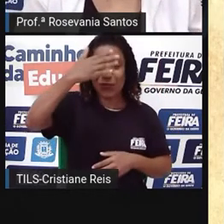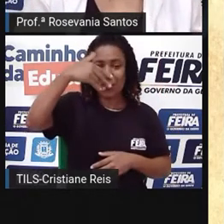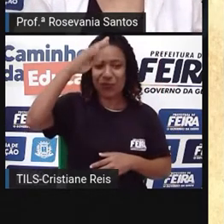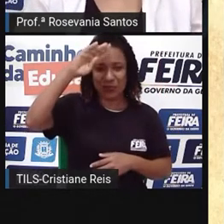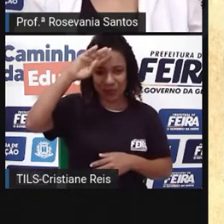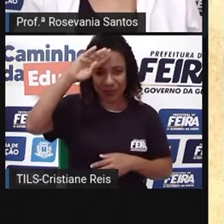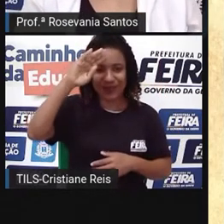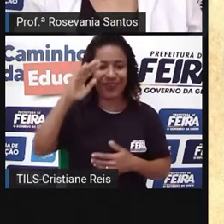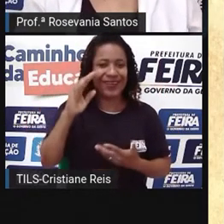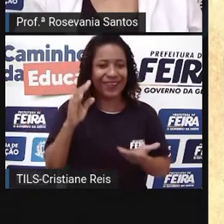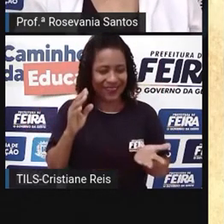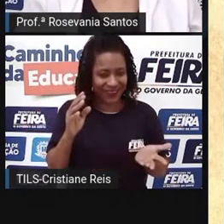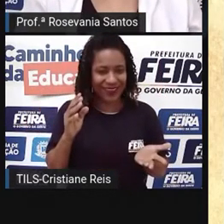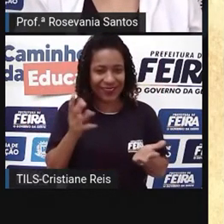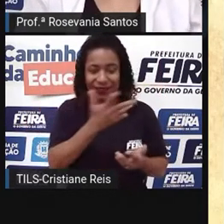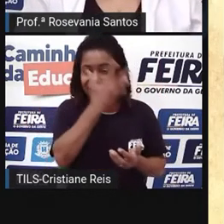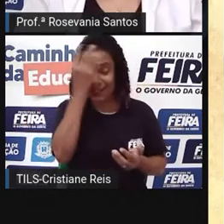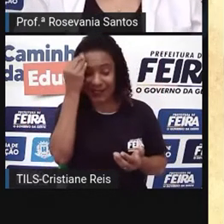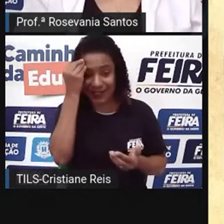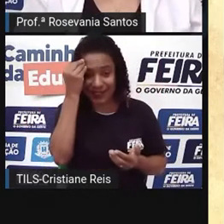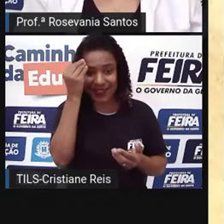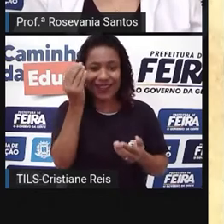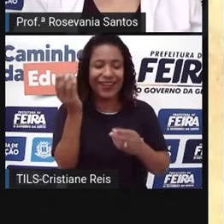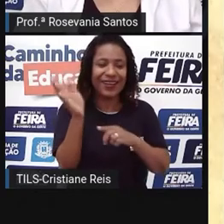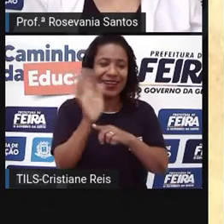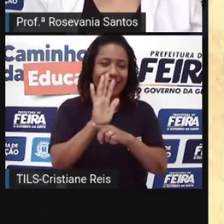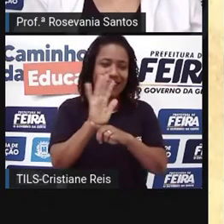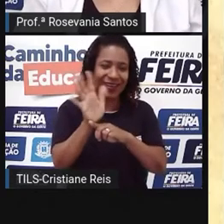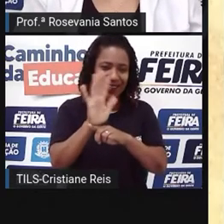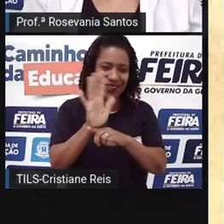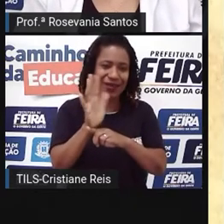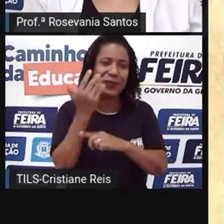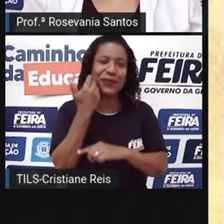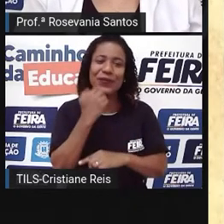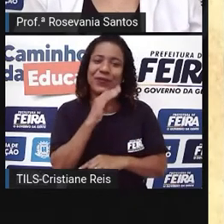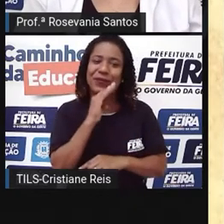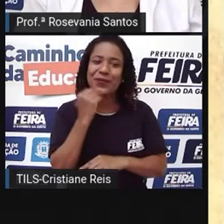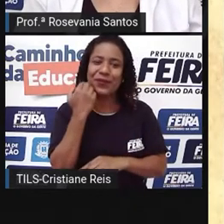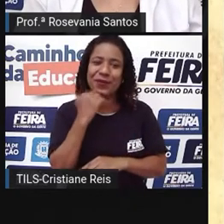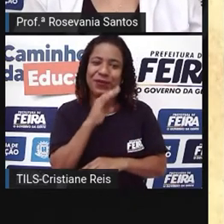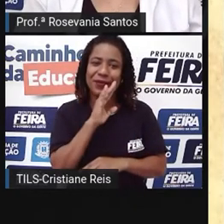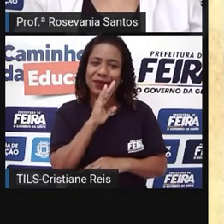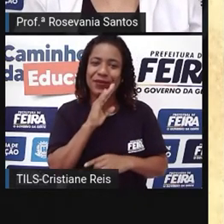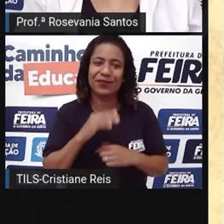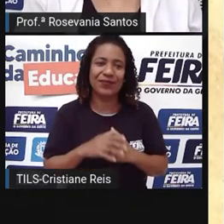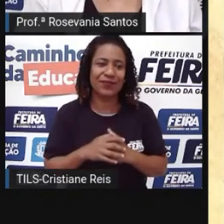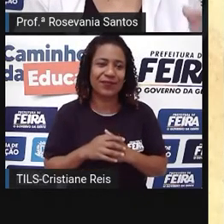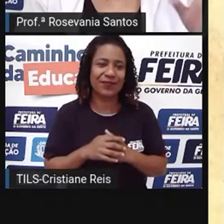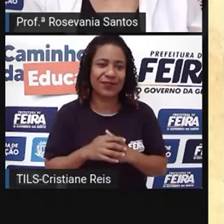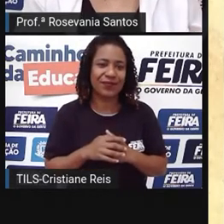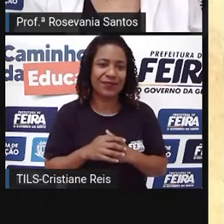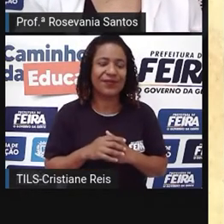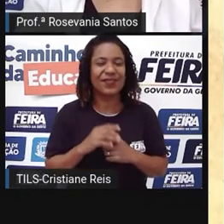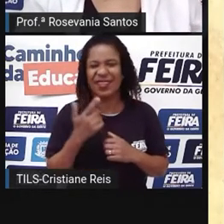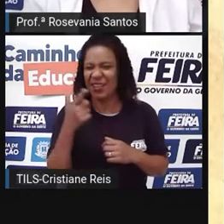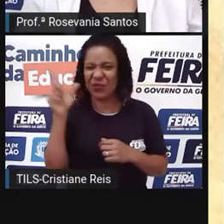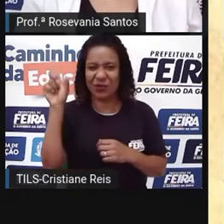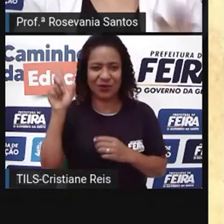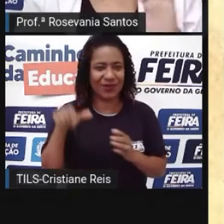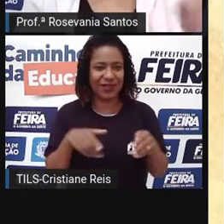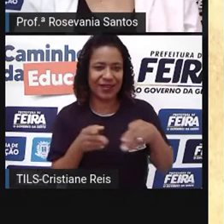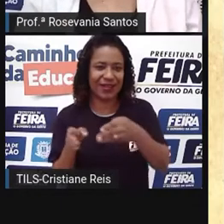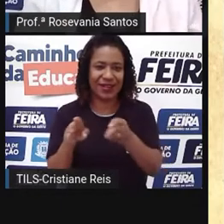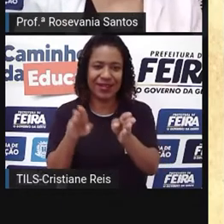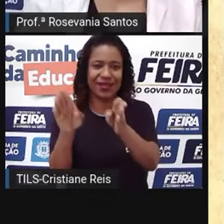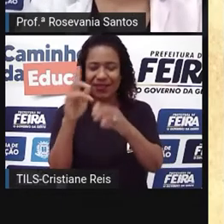eu dei um branco aqui, é para esquecer o nome da novela. Mas de qualquer forma, acho que é Caminho. Não, Caminho das Índias não, aí tá errado mesmo.